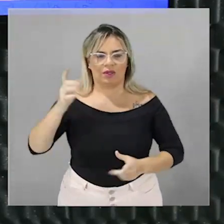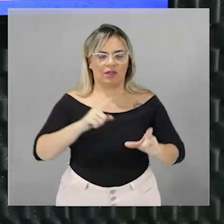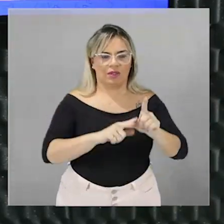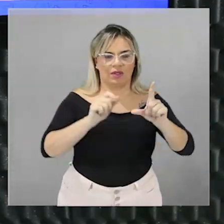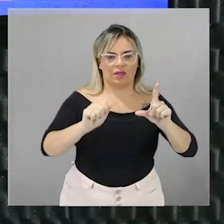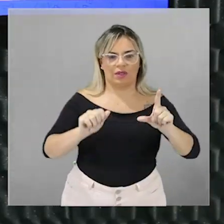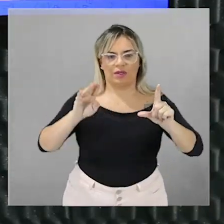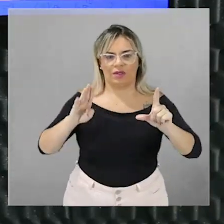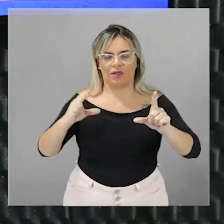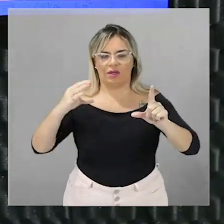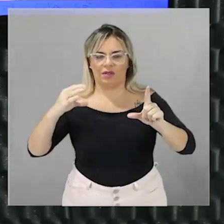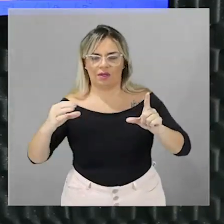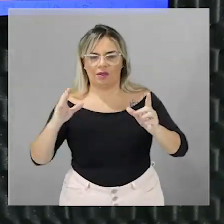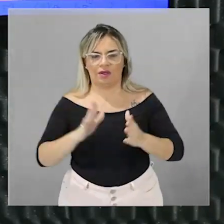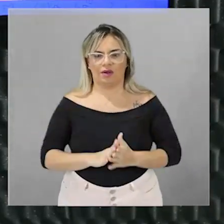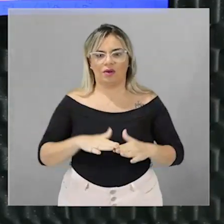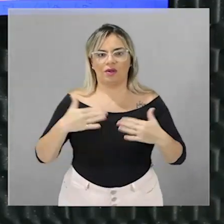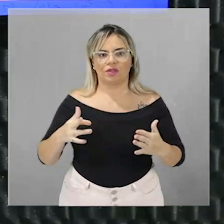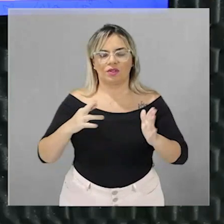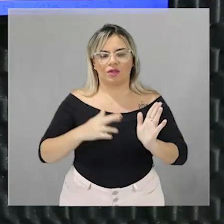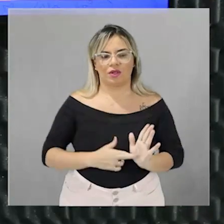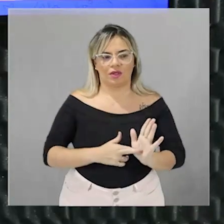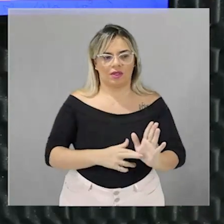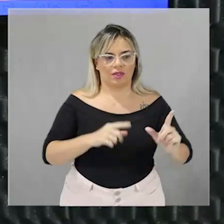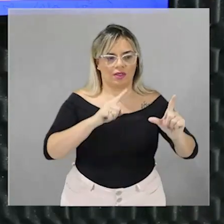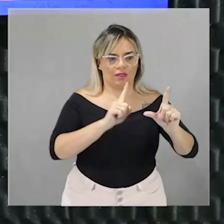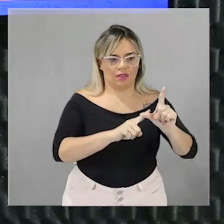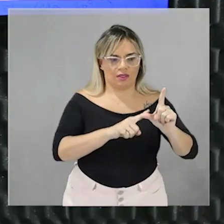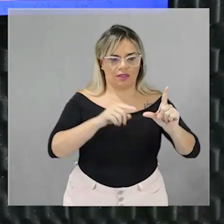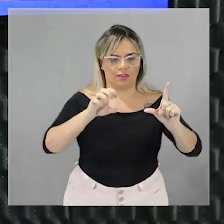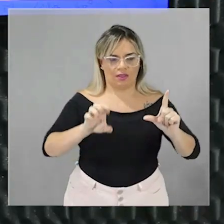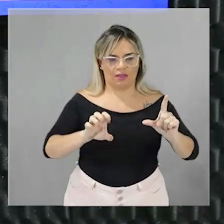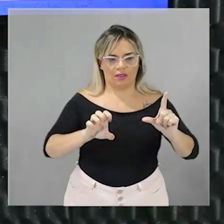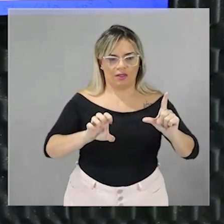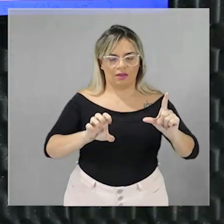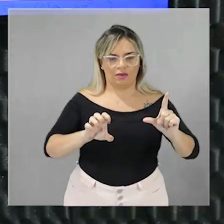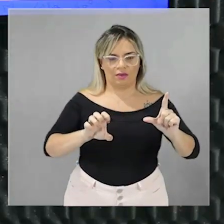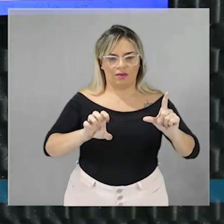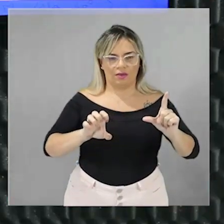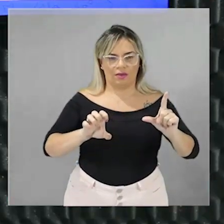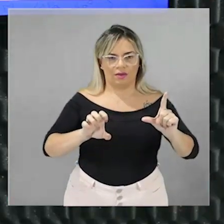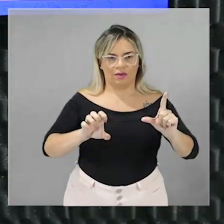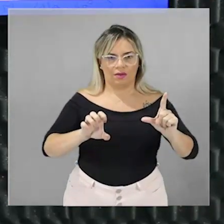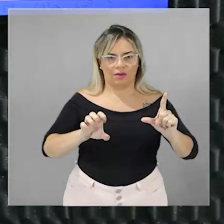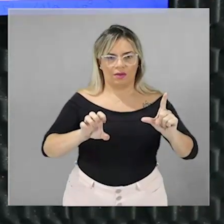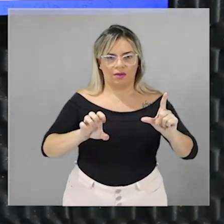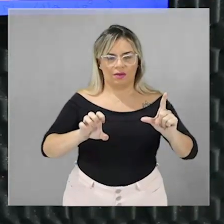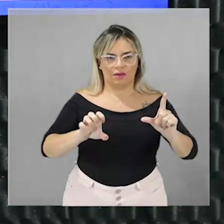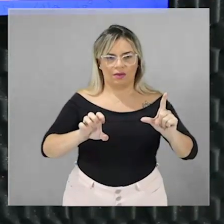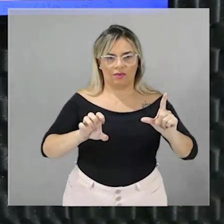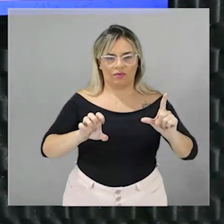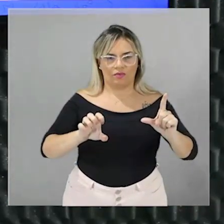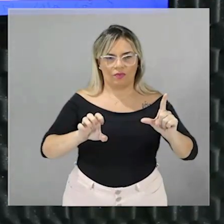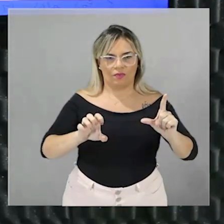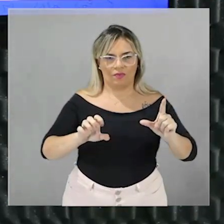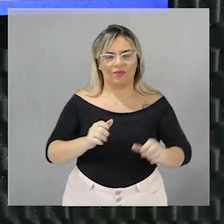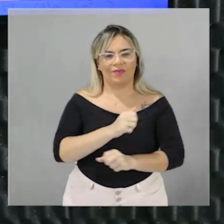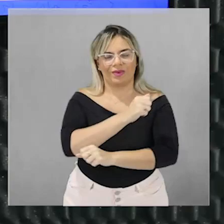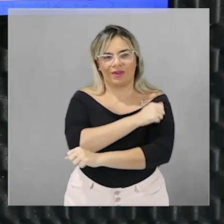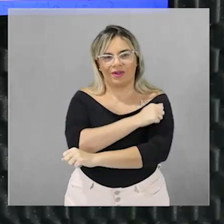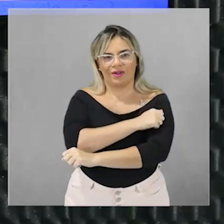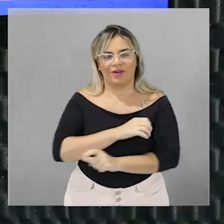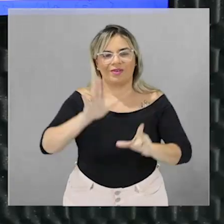A, B e C vão estar representados na letra E, né, galera? Evaporação, precipitação e transpiração. Galera, é isso